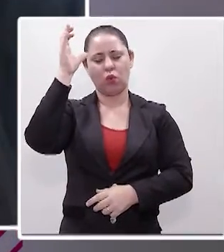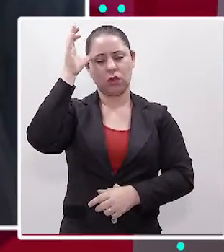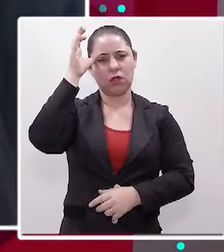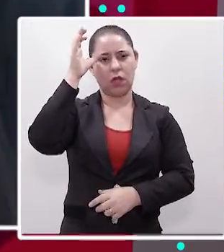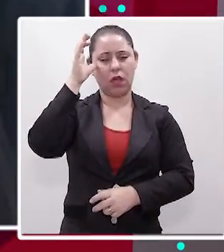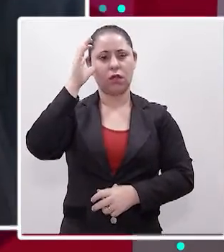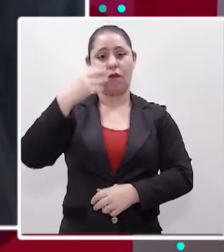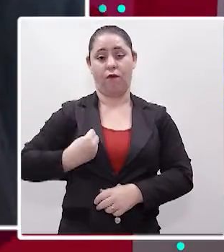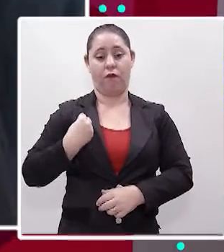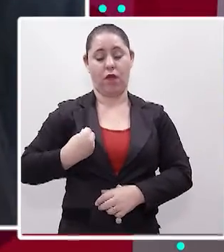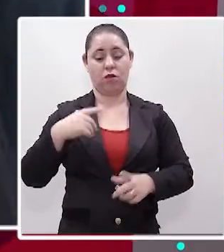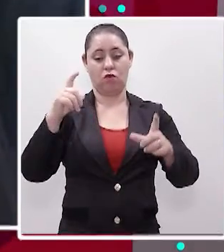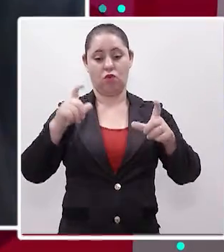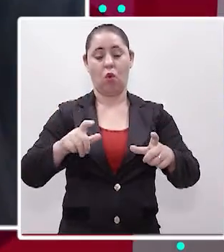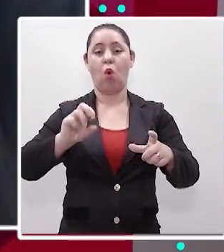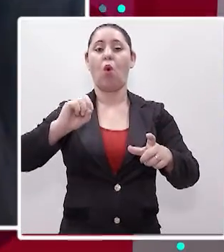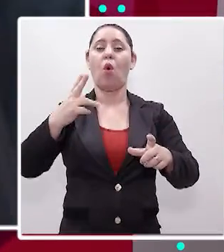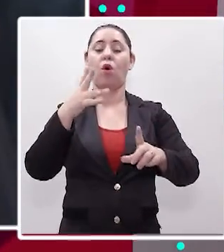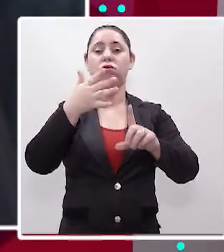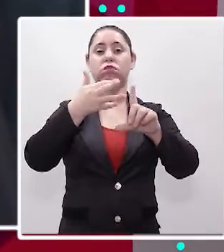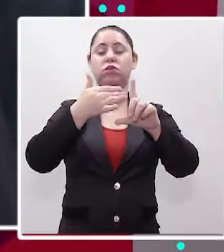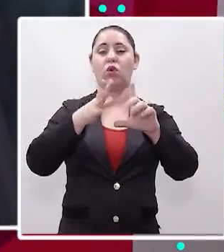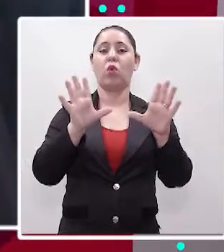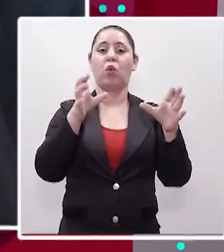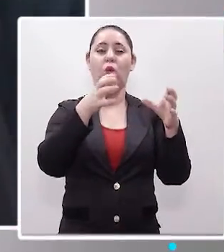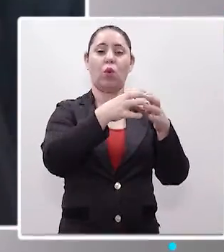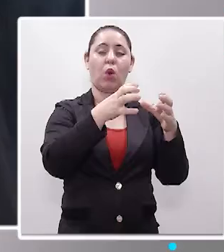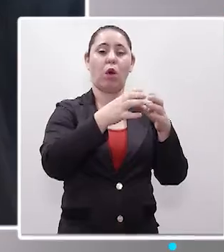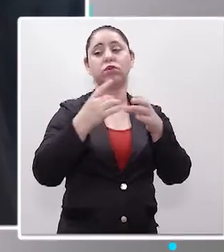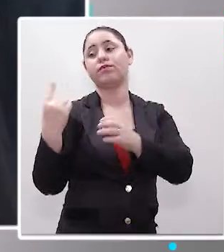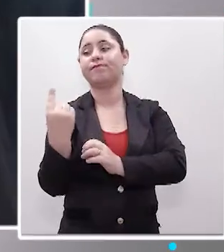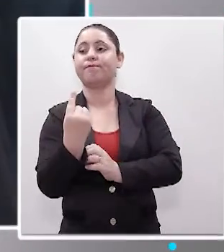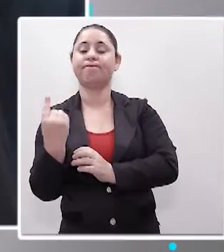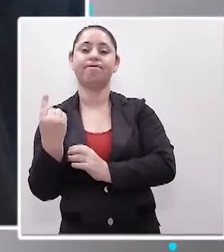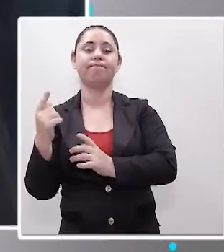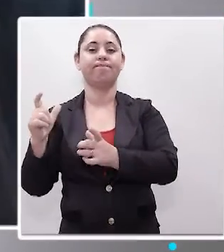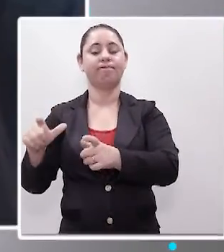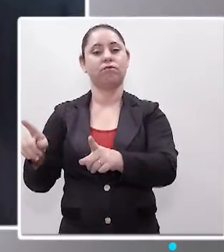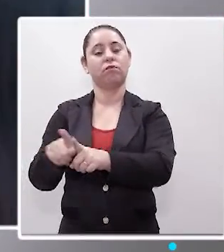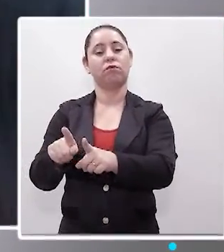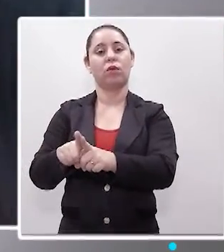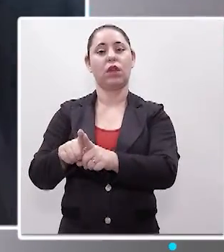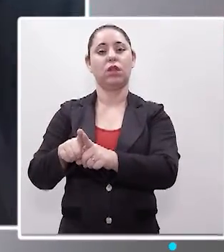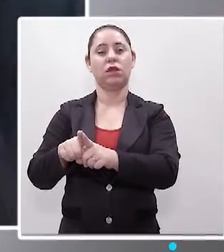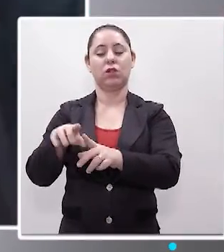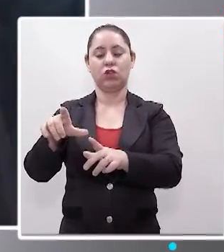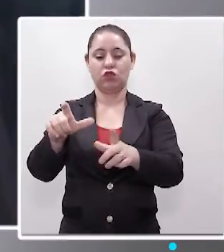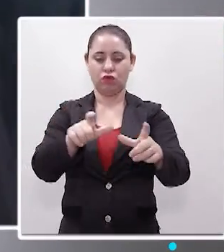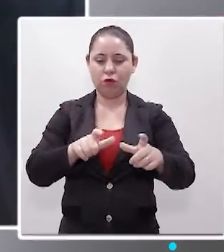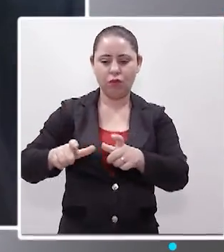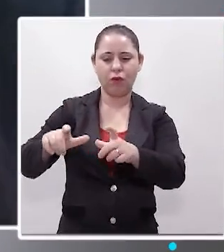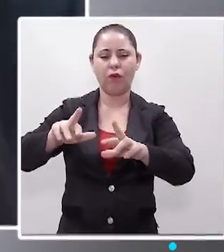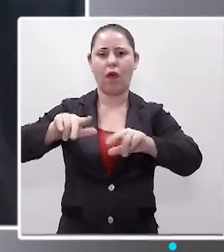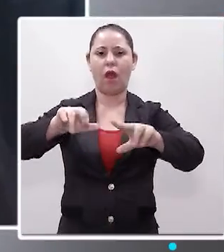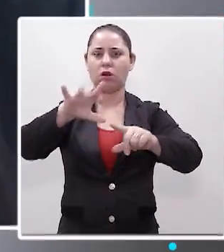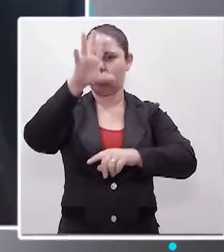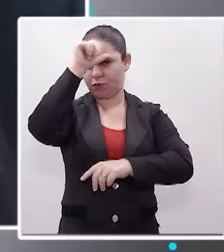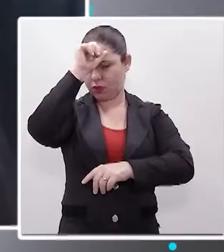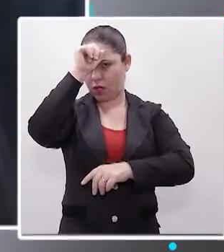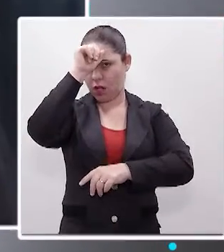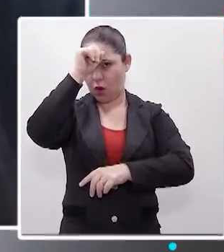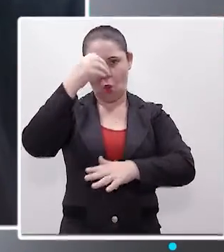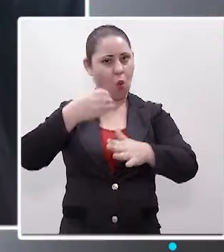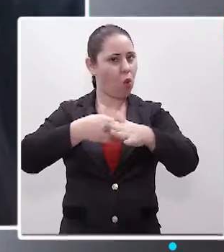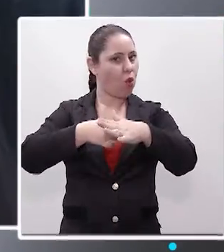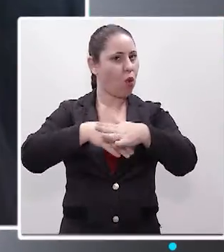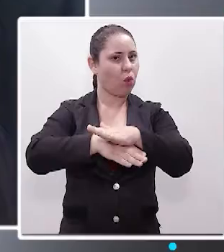sejam eles físicos ou virtuais, espaços grupais, espaços individuais, são diversos espaços de